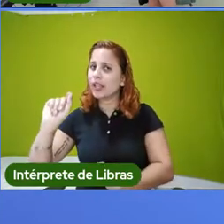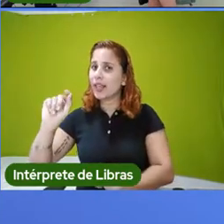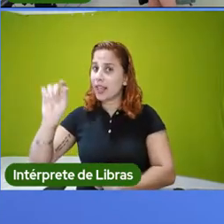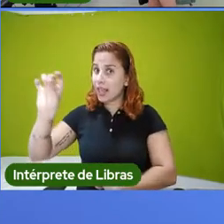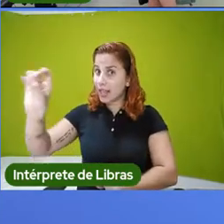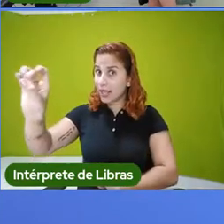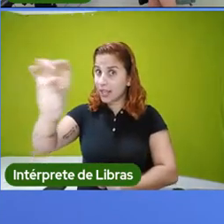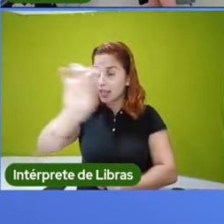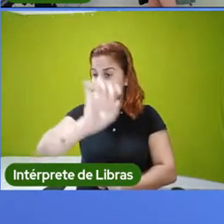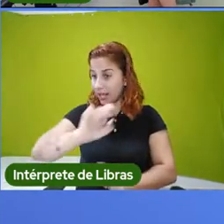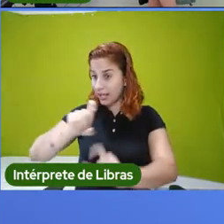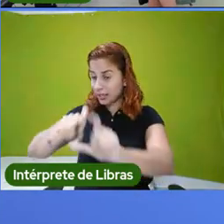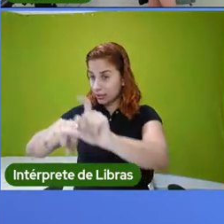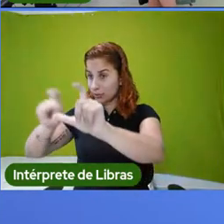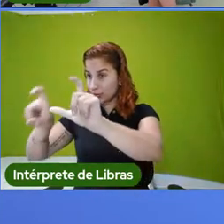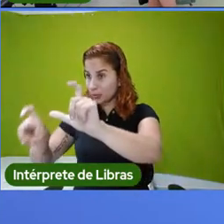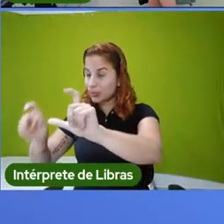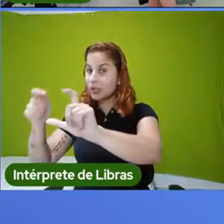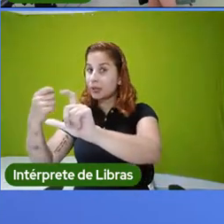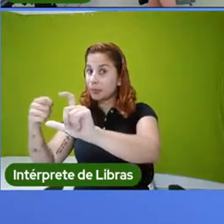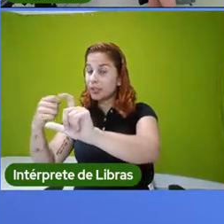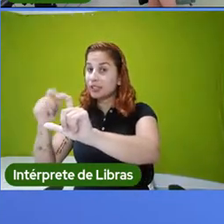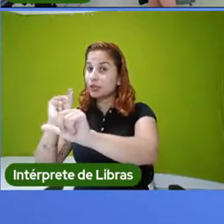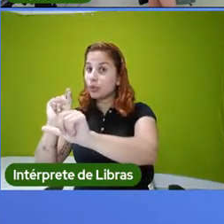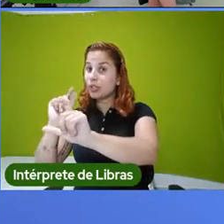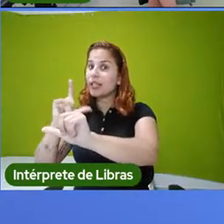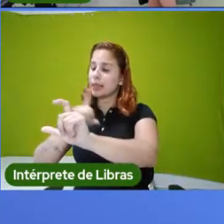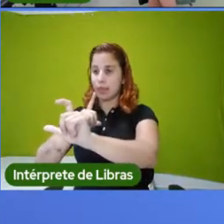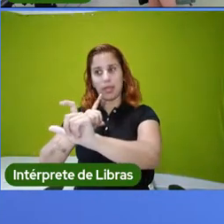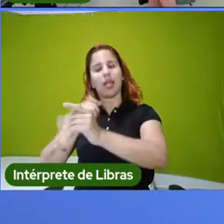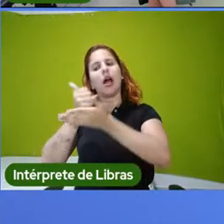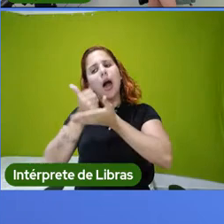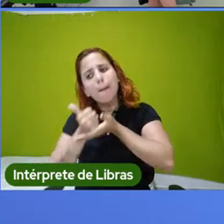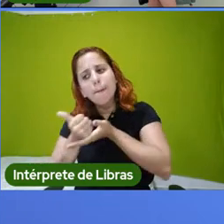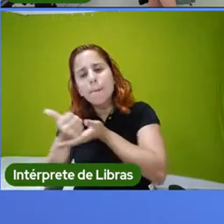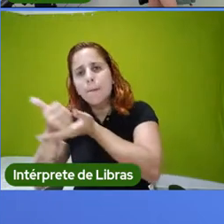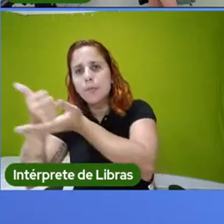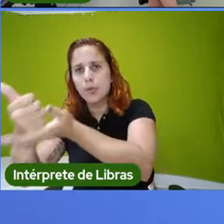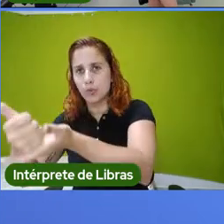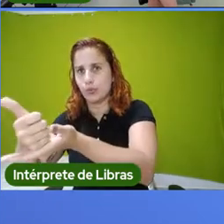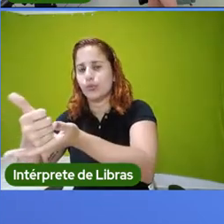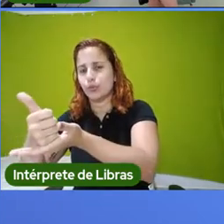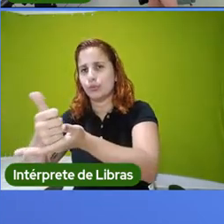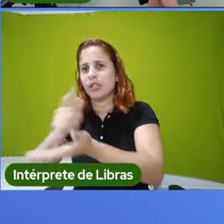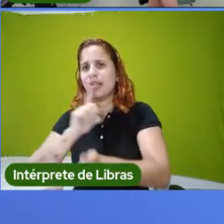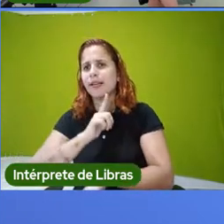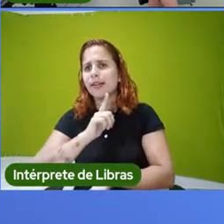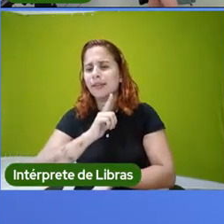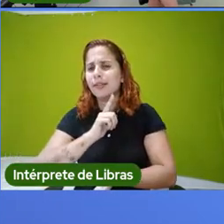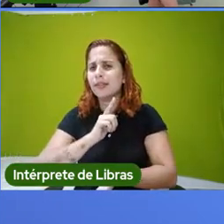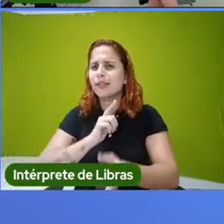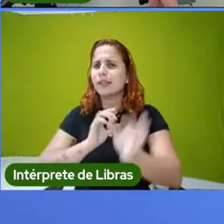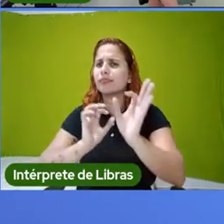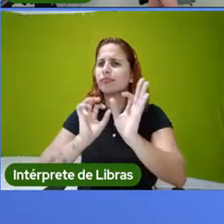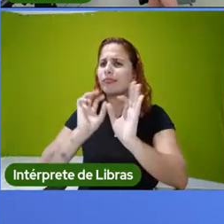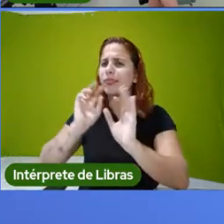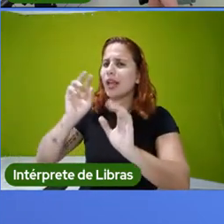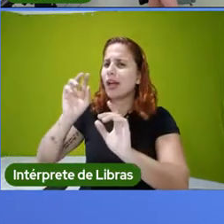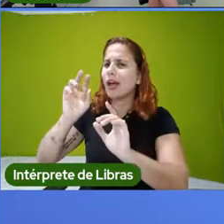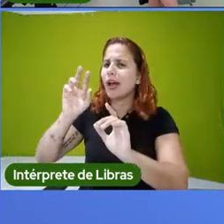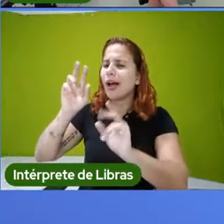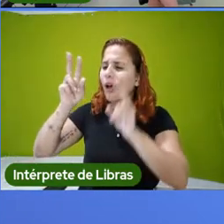delas será exercida desde que elas tenham apoios ali relacionados às suas